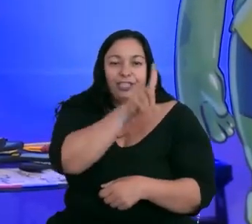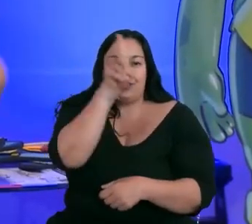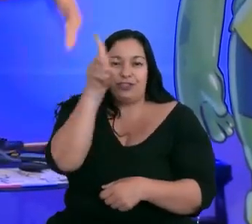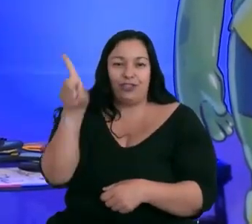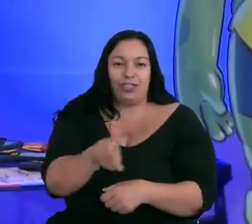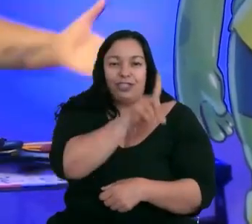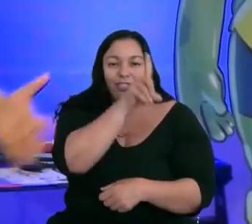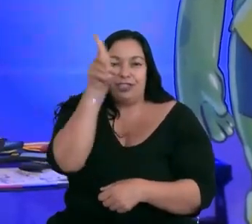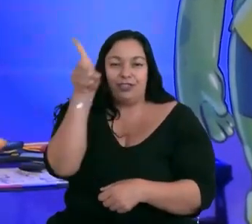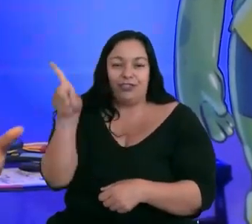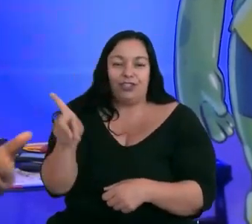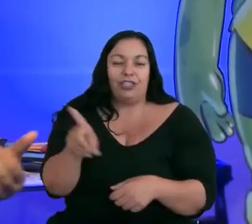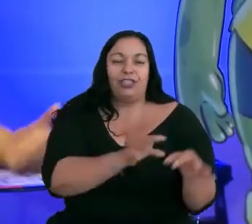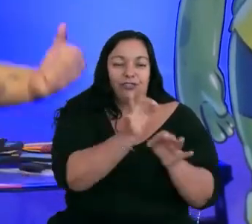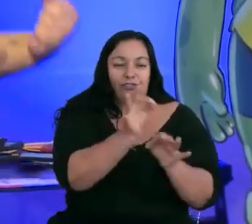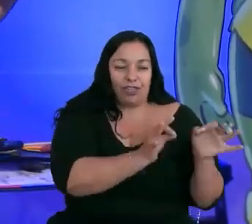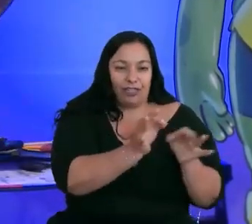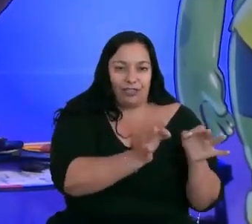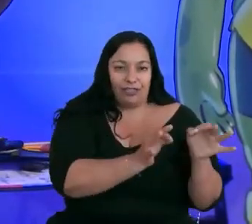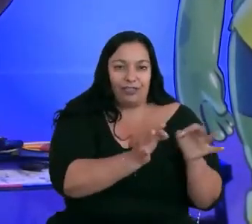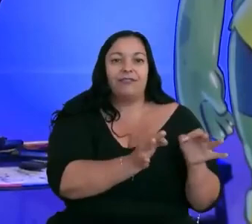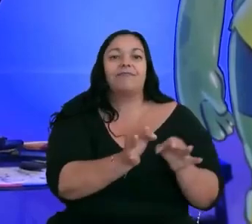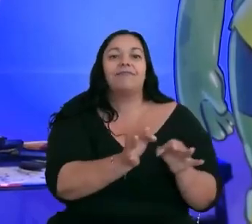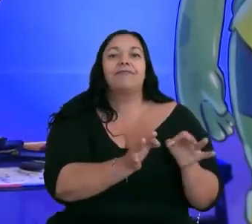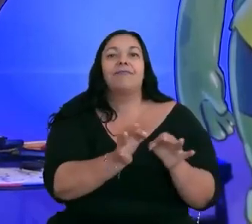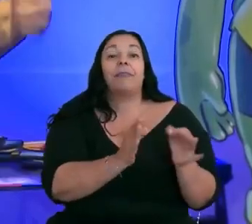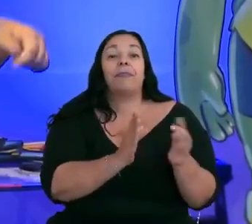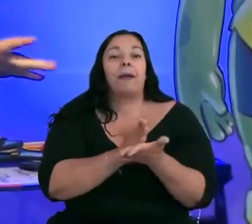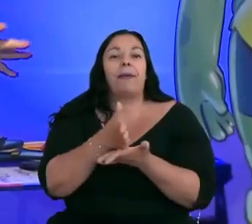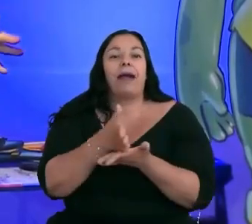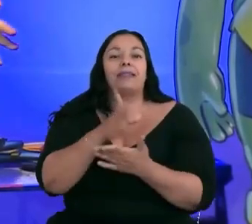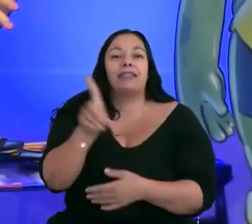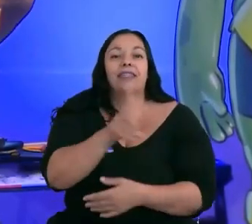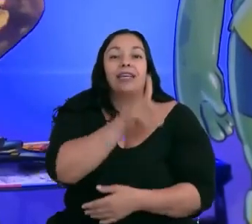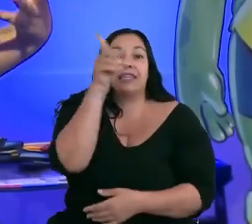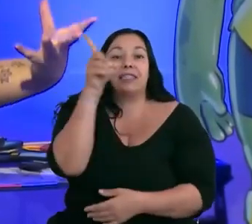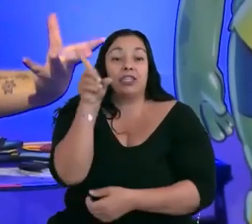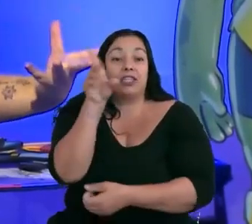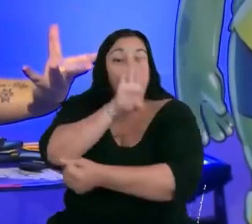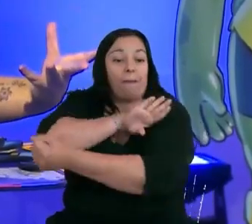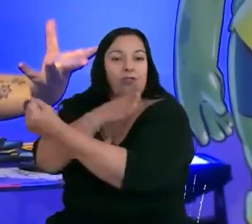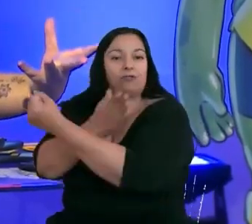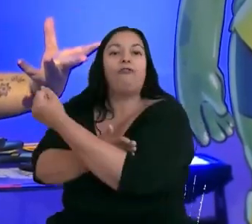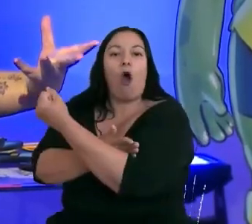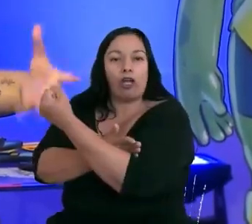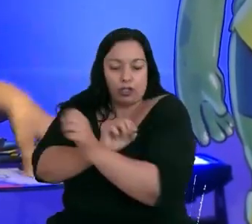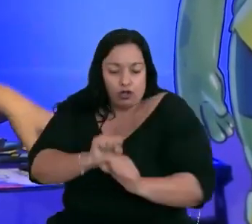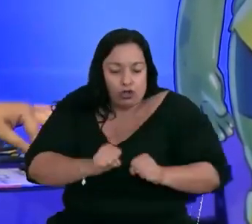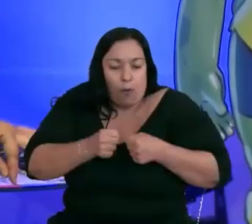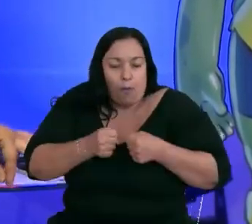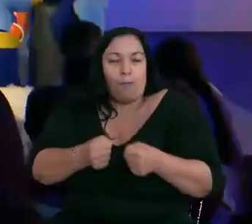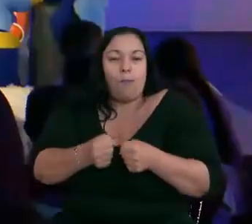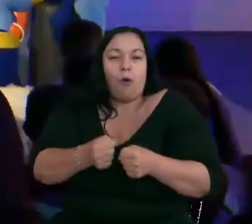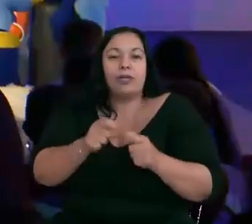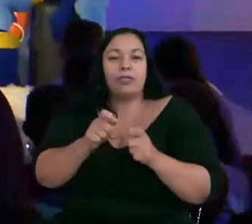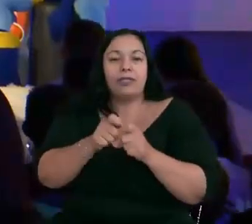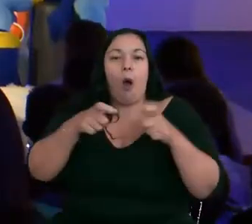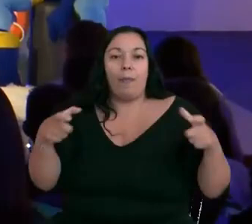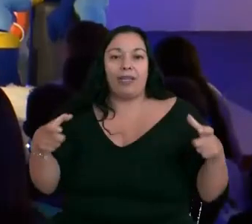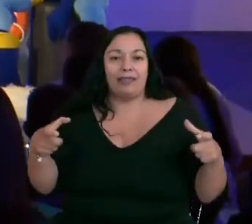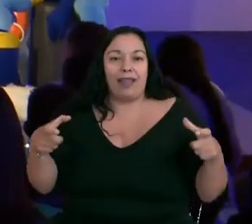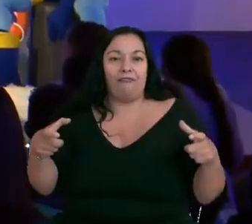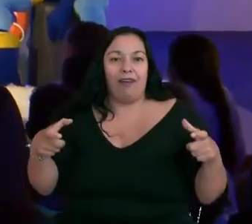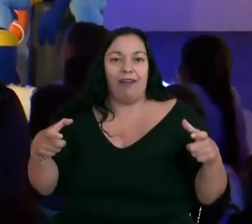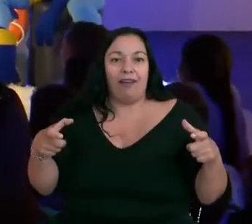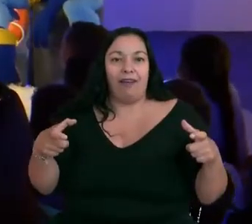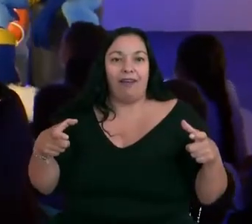treinamento. Rodolfinho passava cada dia mais forte e seu poder aumentava. A baleia